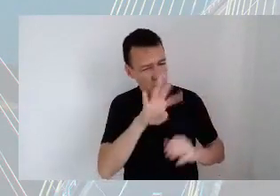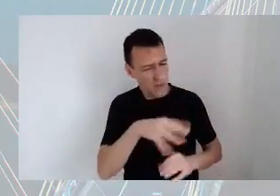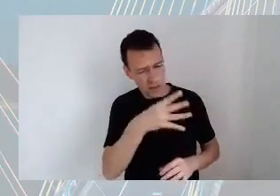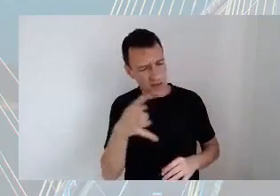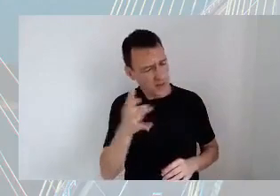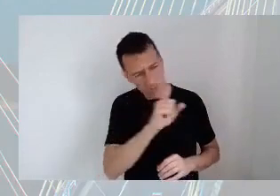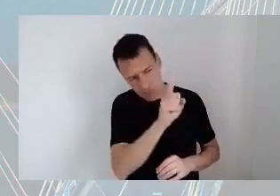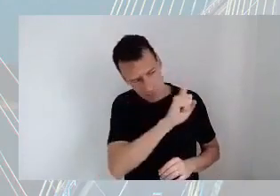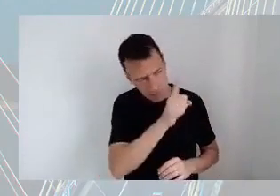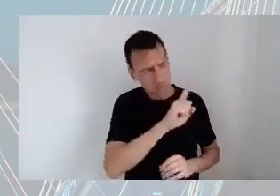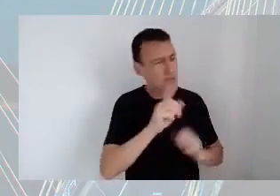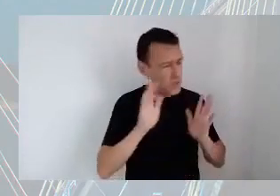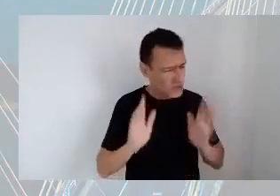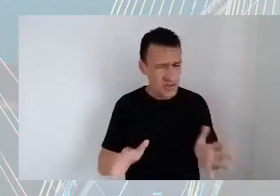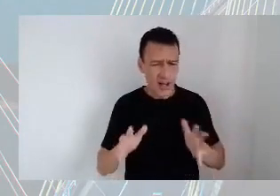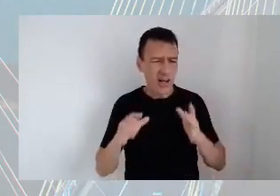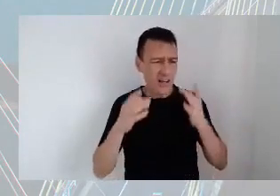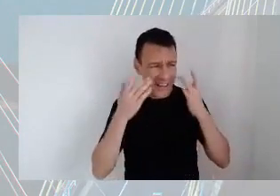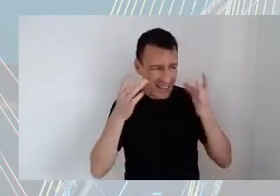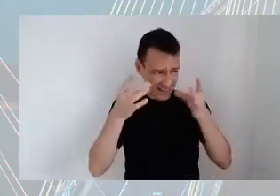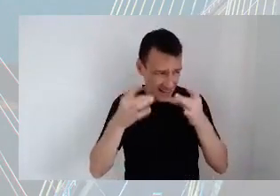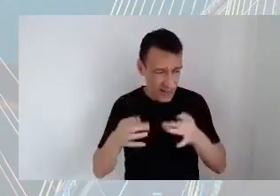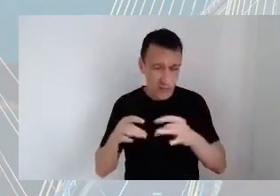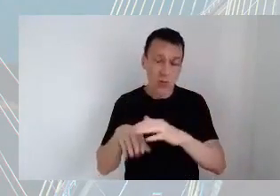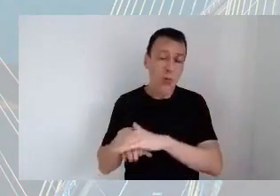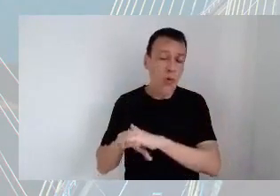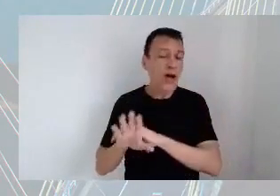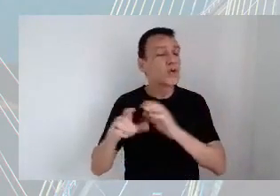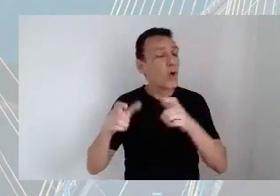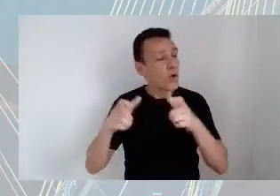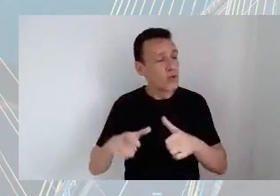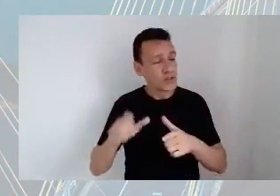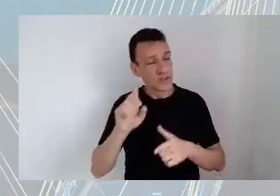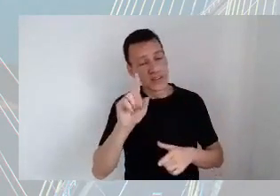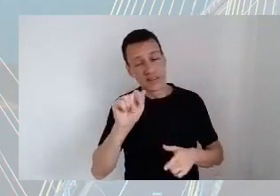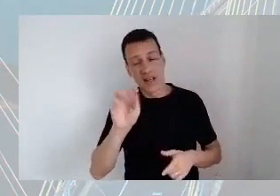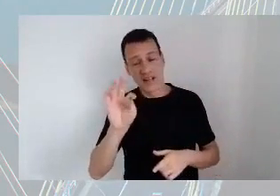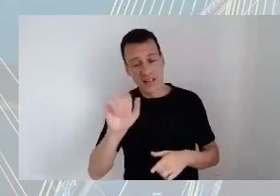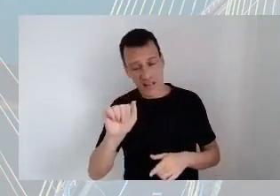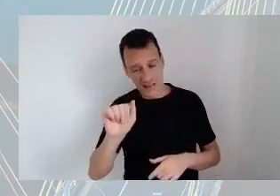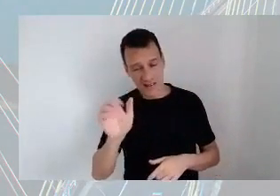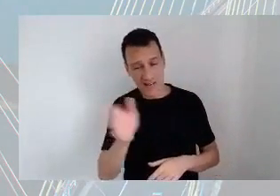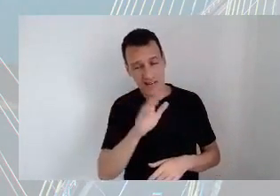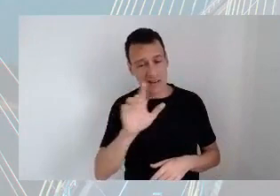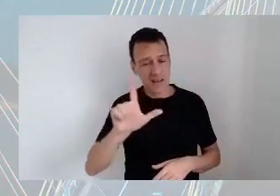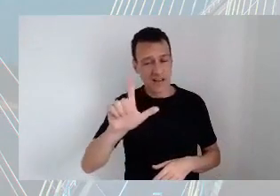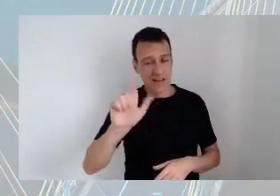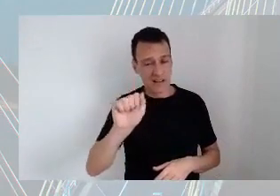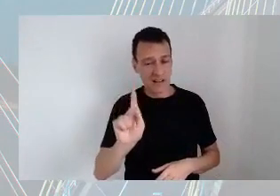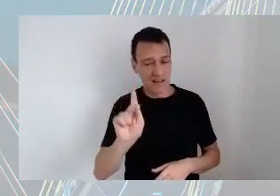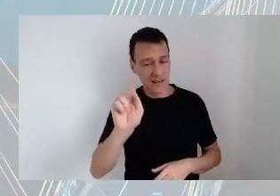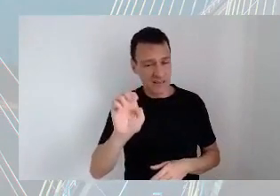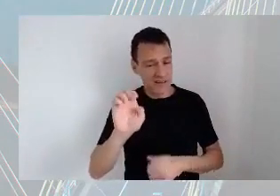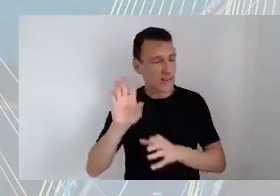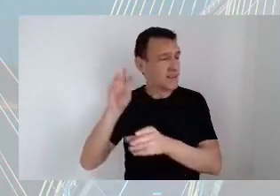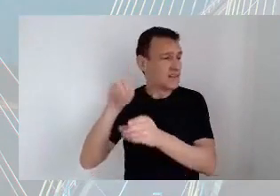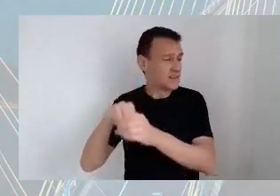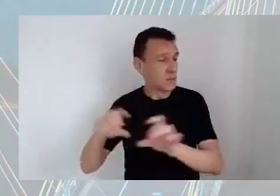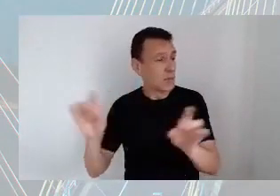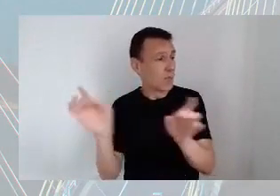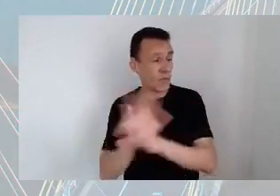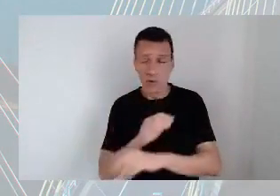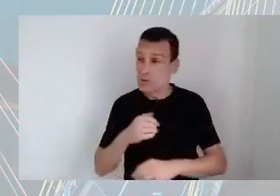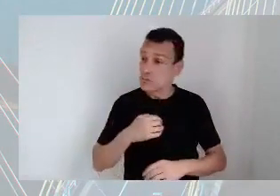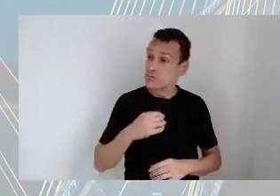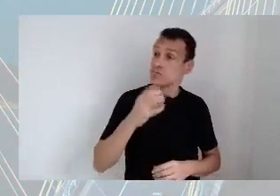essa é a grande questão que a gente quis trazer aqui hoje, né? Existe uma forma de você não renegar o